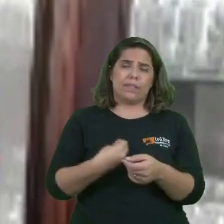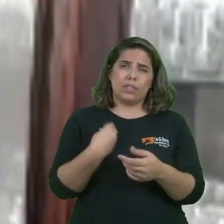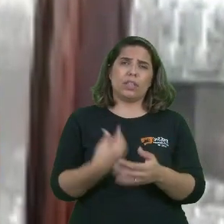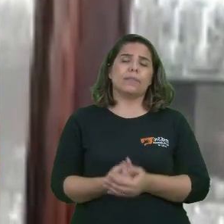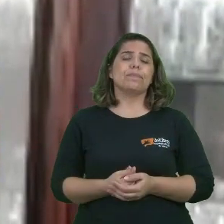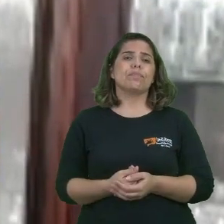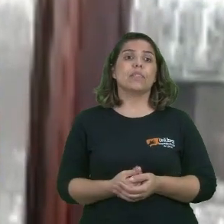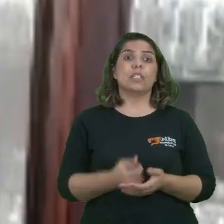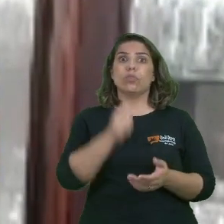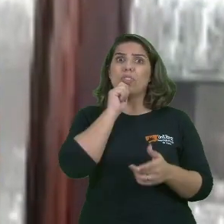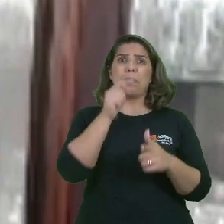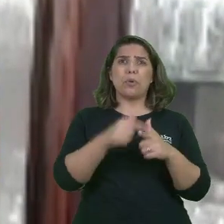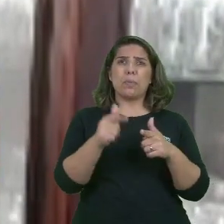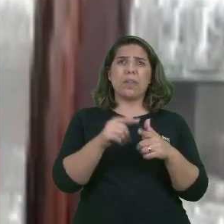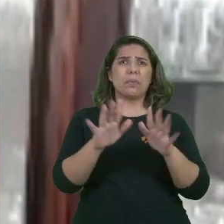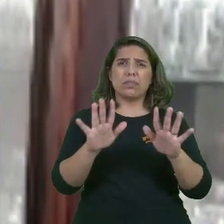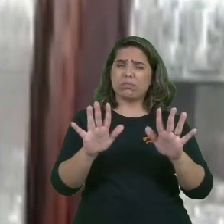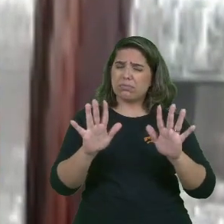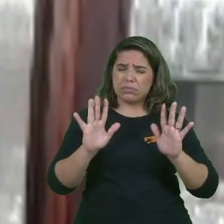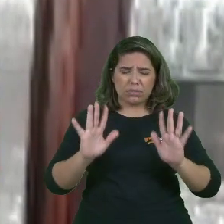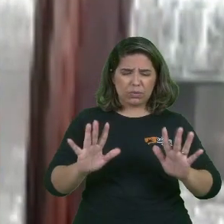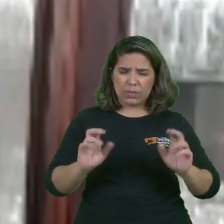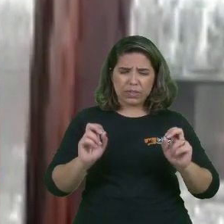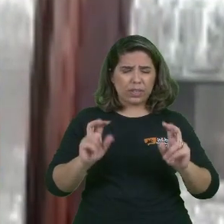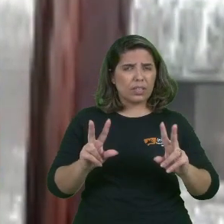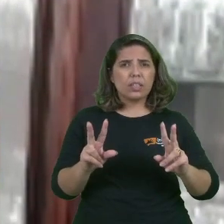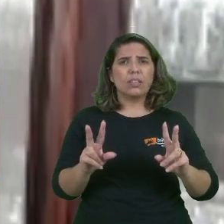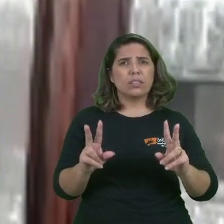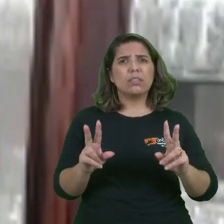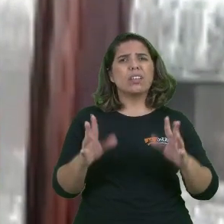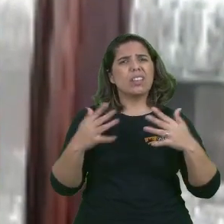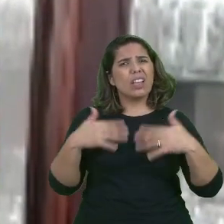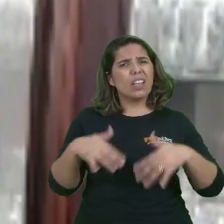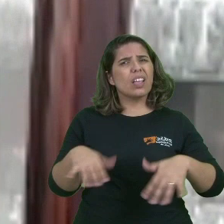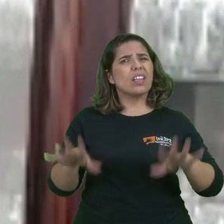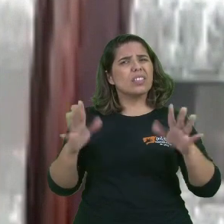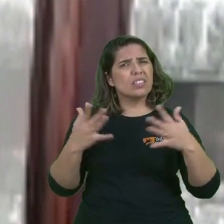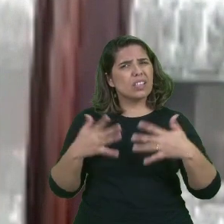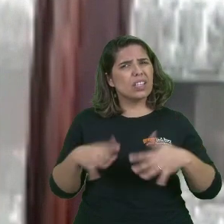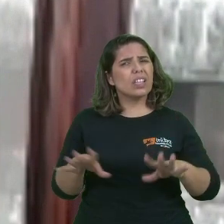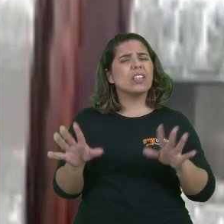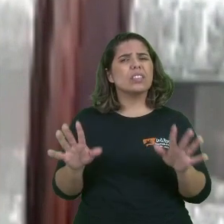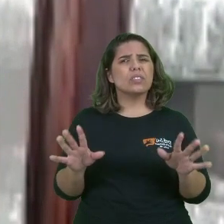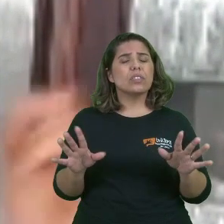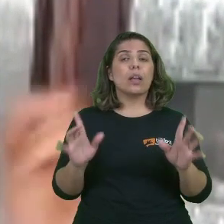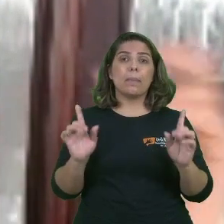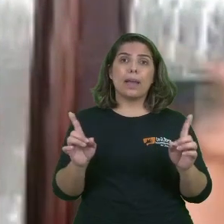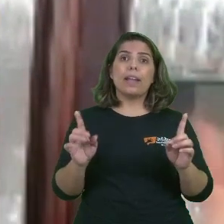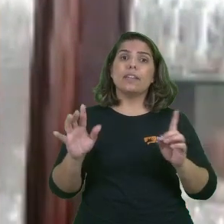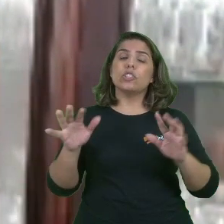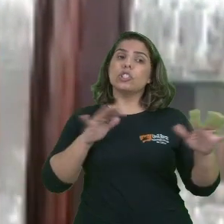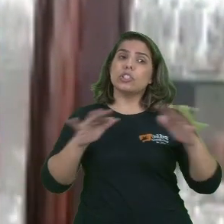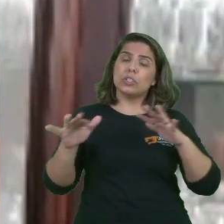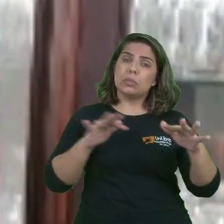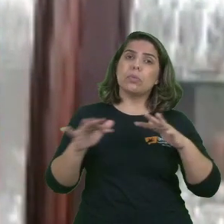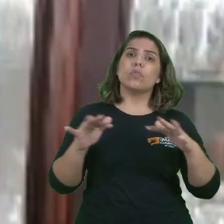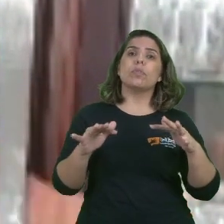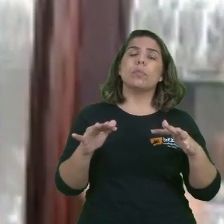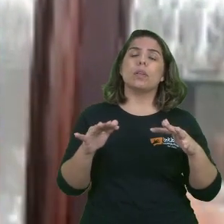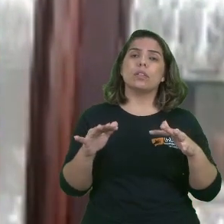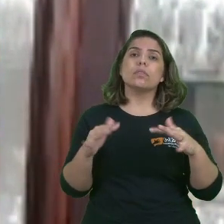partir de problema acesse tá bom mexer agora a gente se mexe dentro de uma